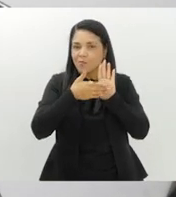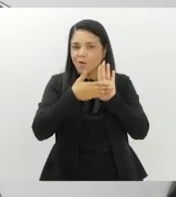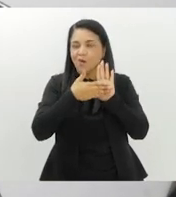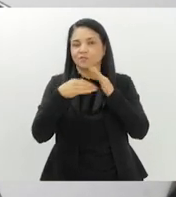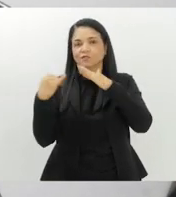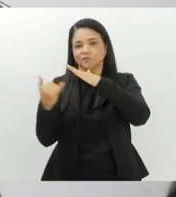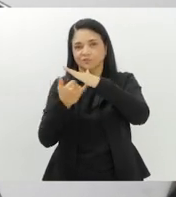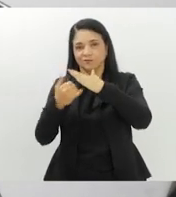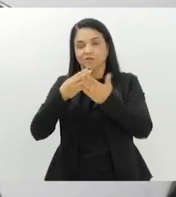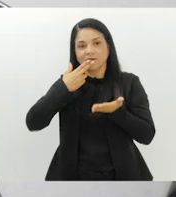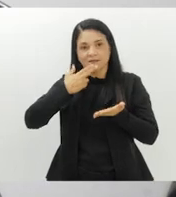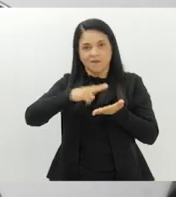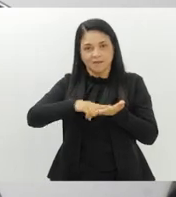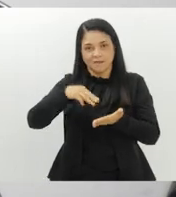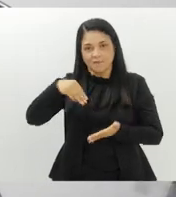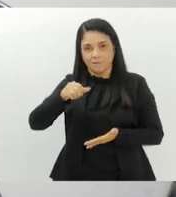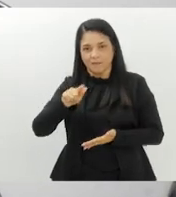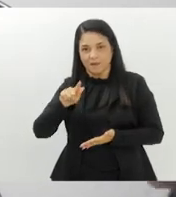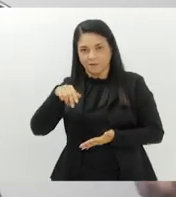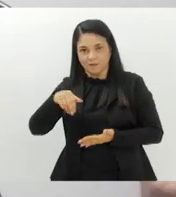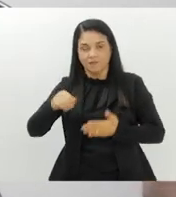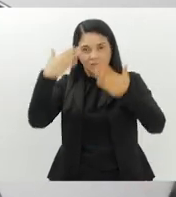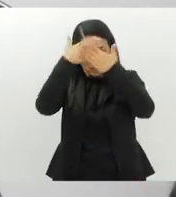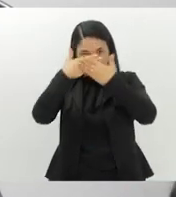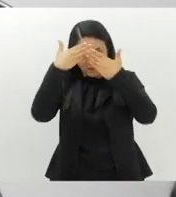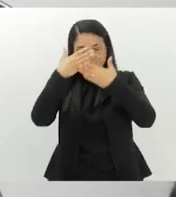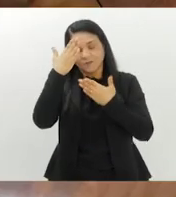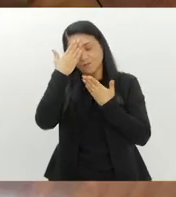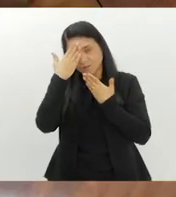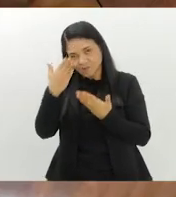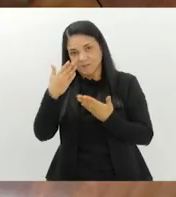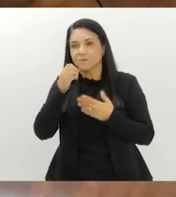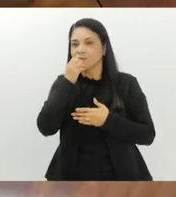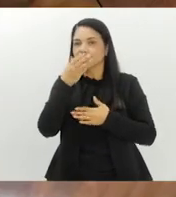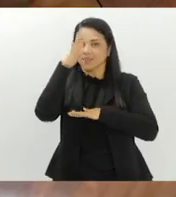Carta Magna da Umbanda. Muito obrigado, uma boa tarde.